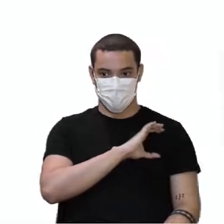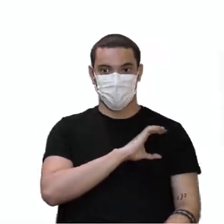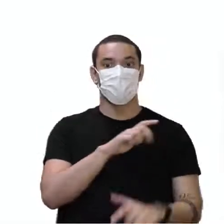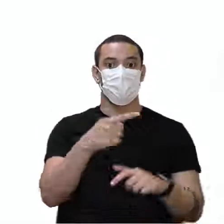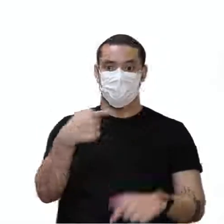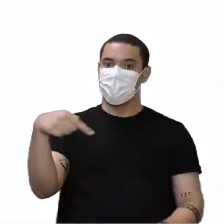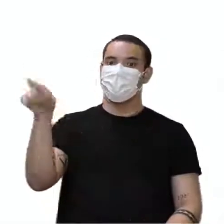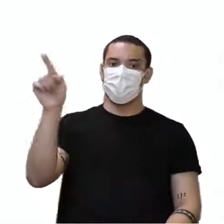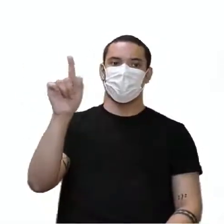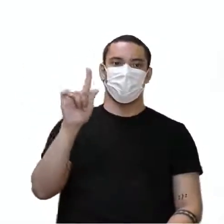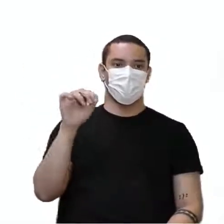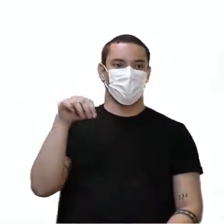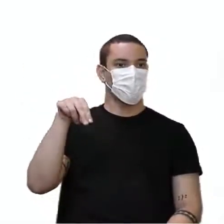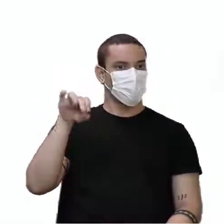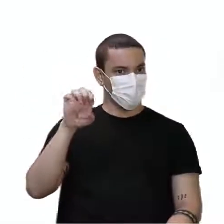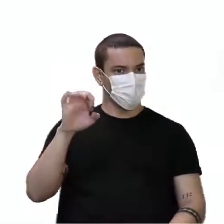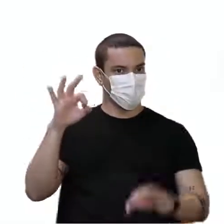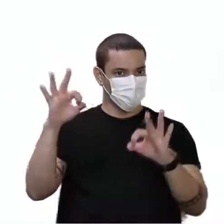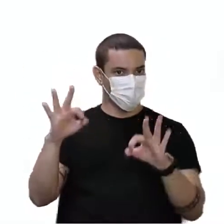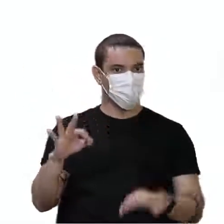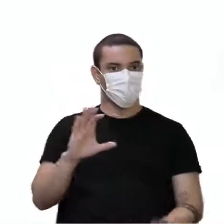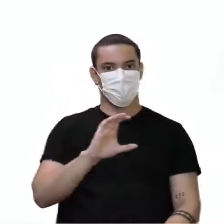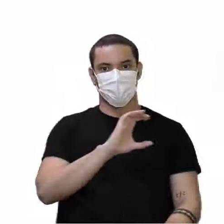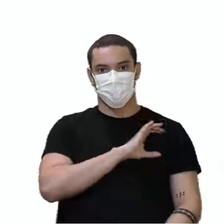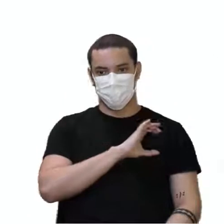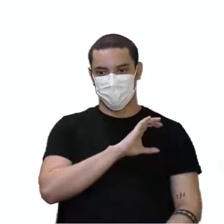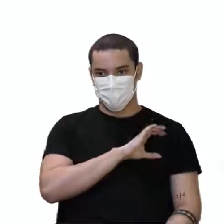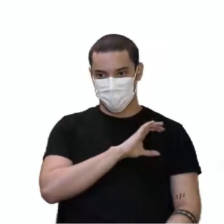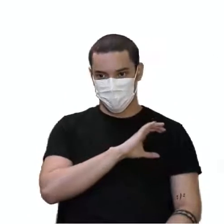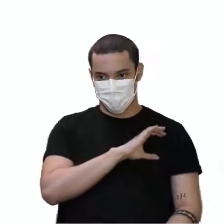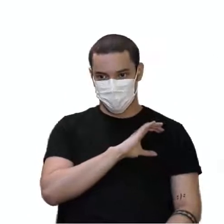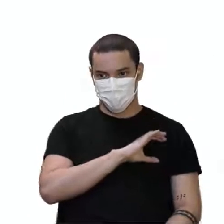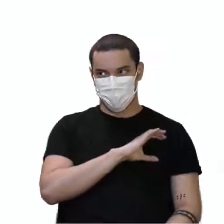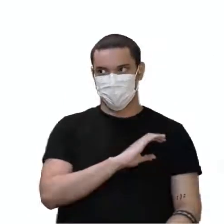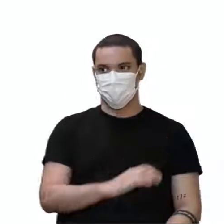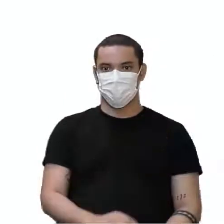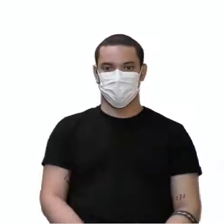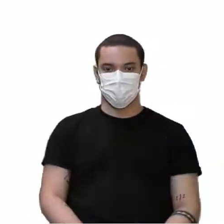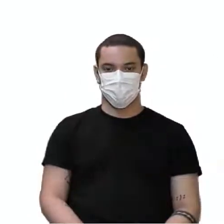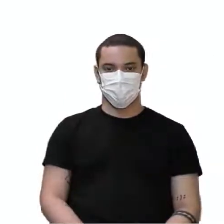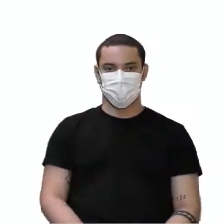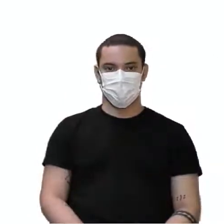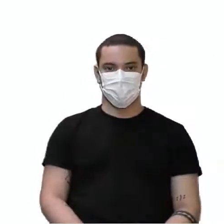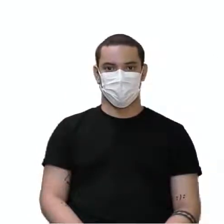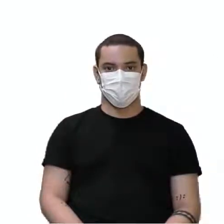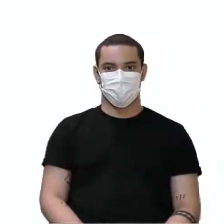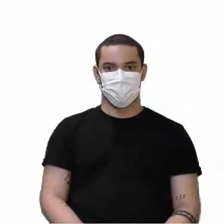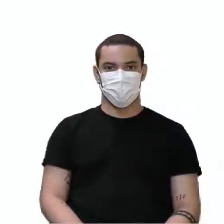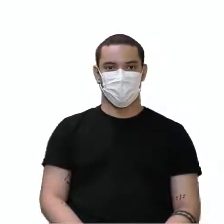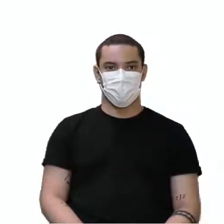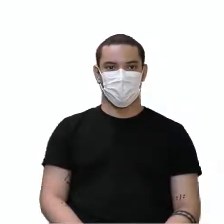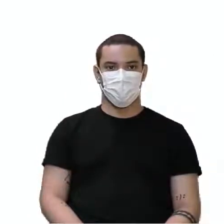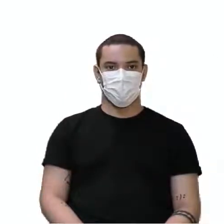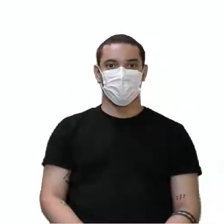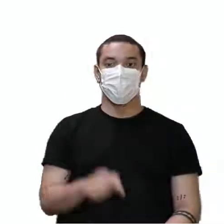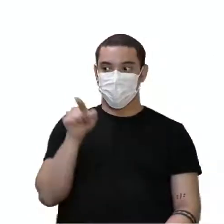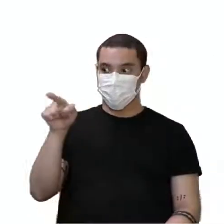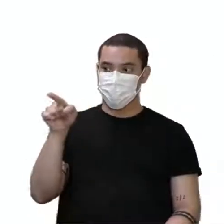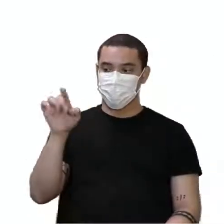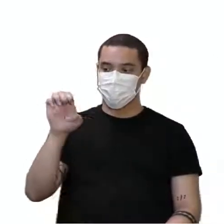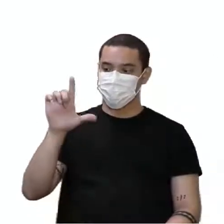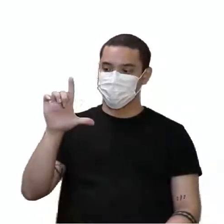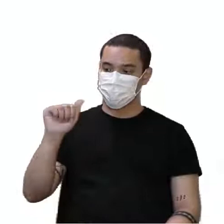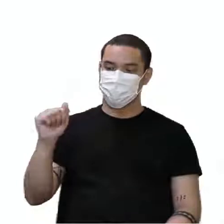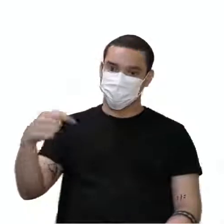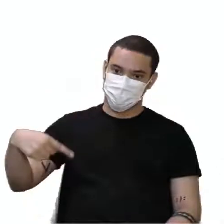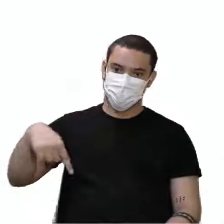foi, né? Gone to Canada. And has gone to Canada. She has gone to Canada. Ela foi